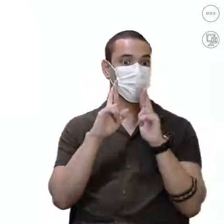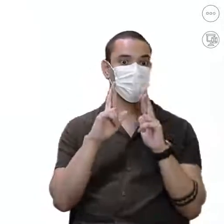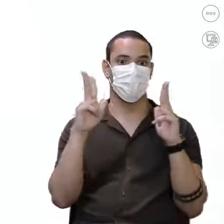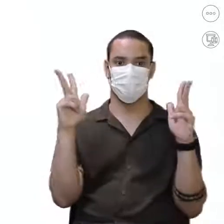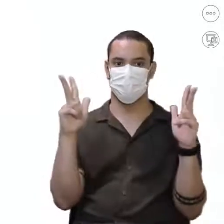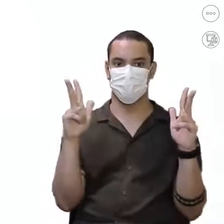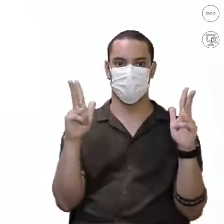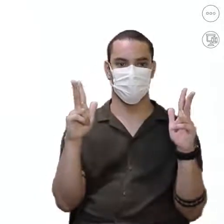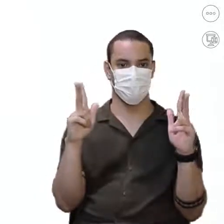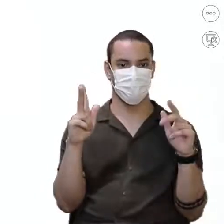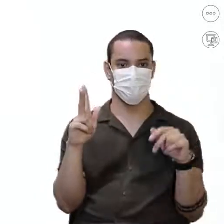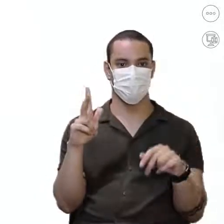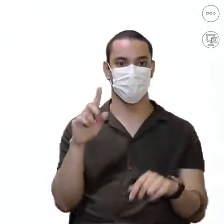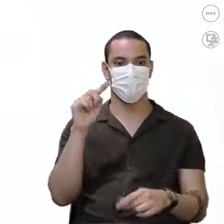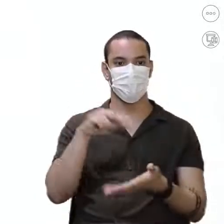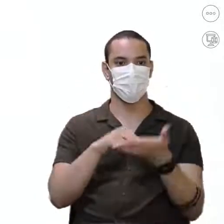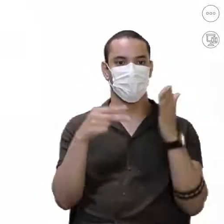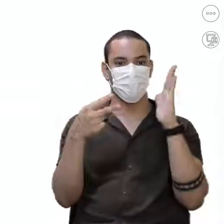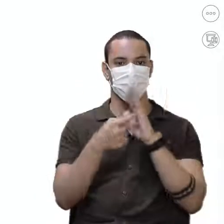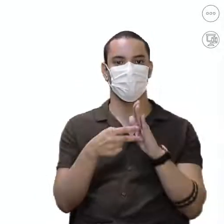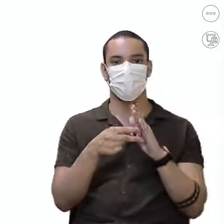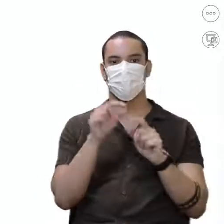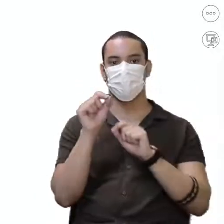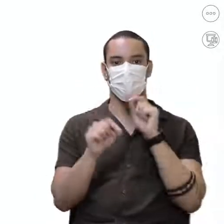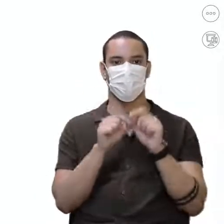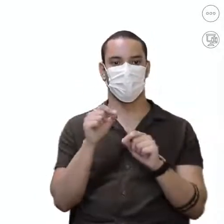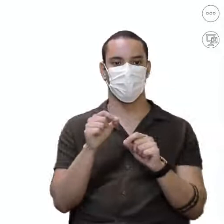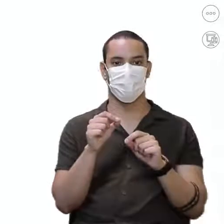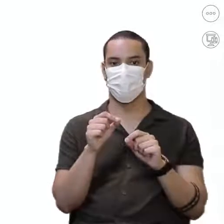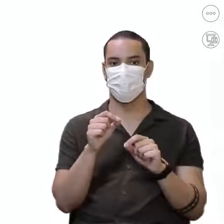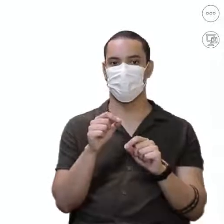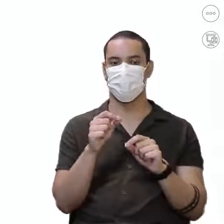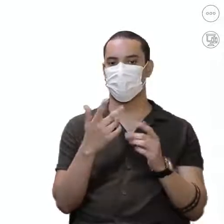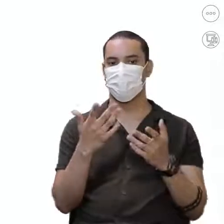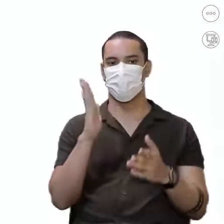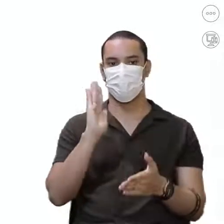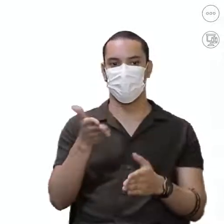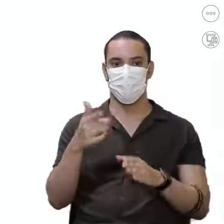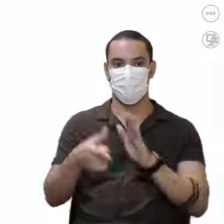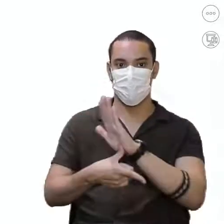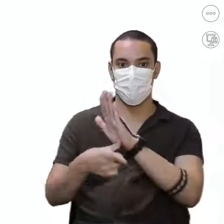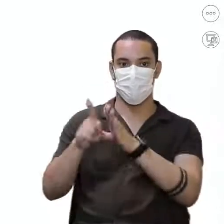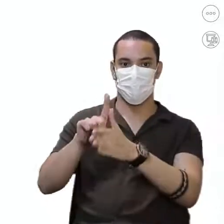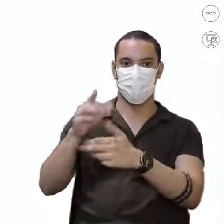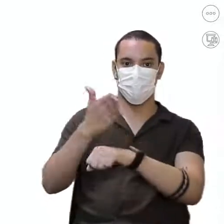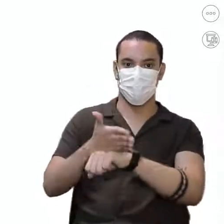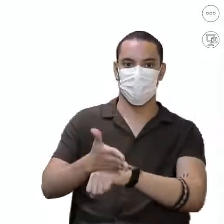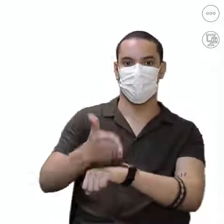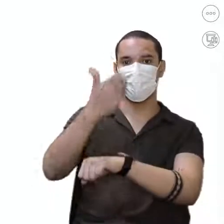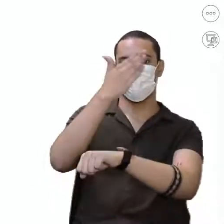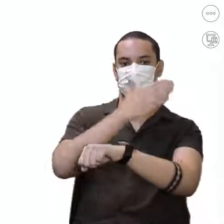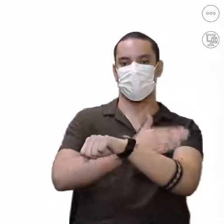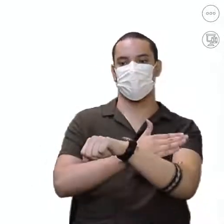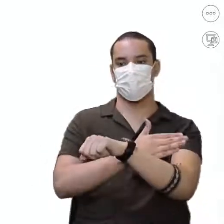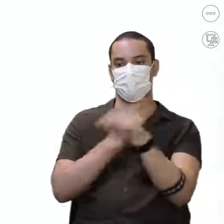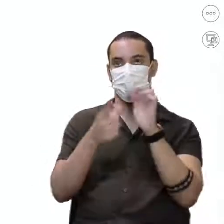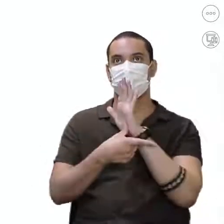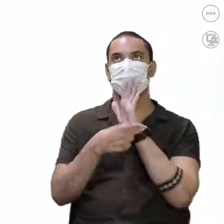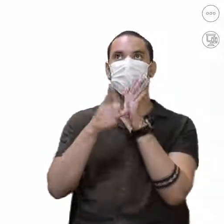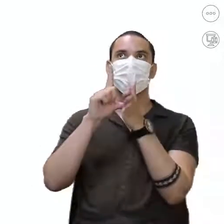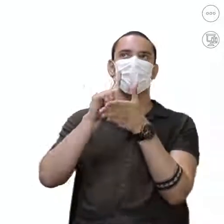vai proceder, não vai moving on, não vai seguir em frente. Ela já vai anteceder,